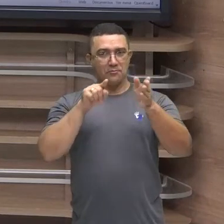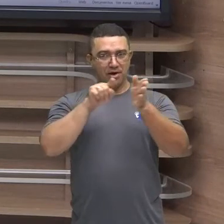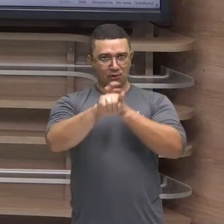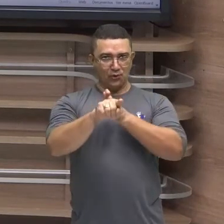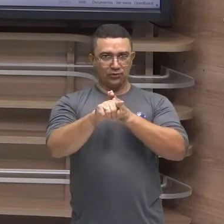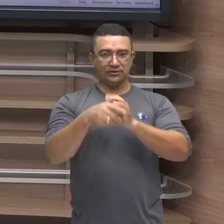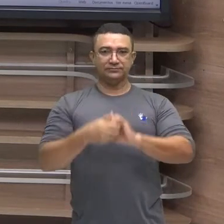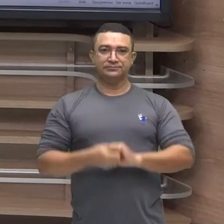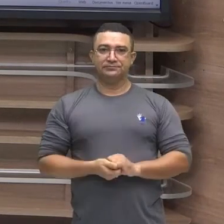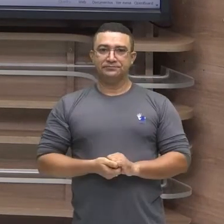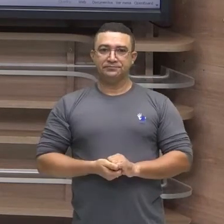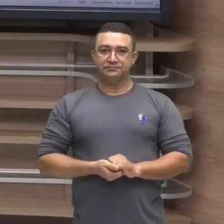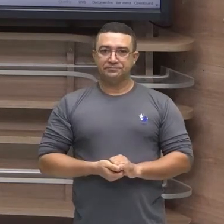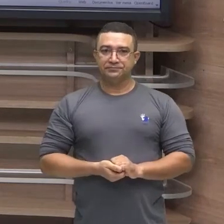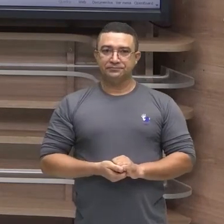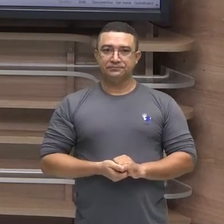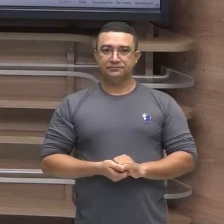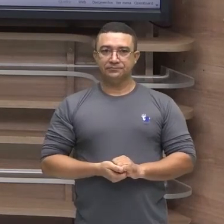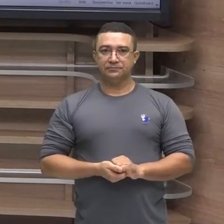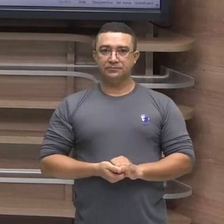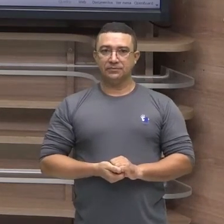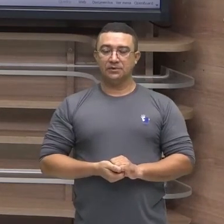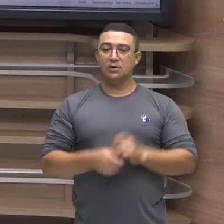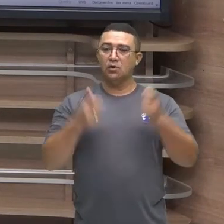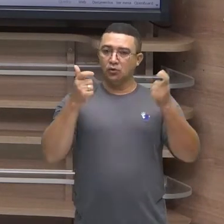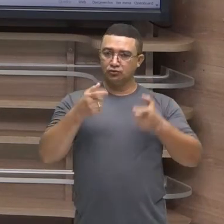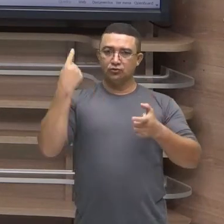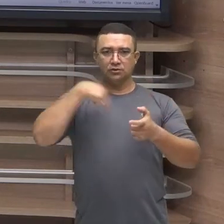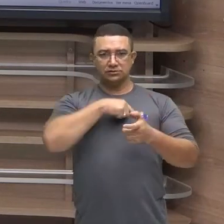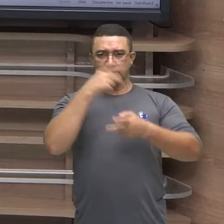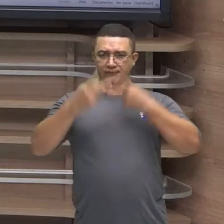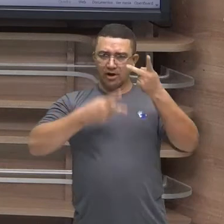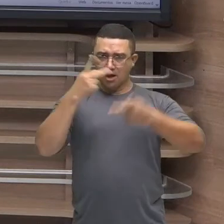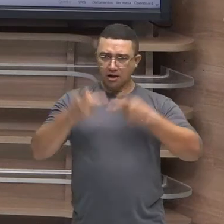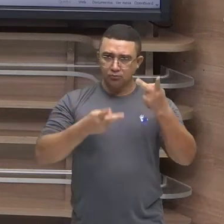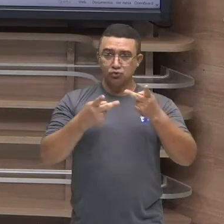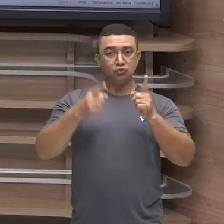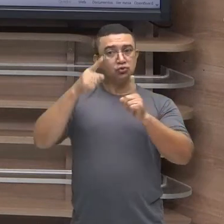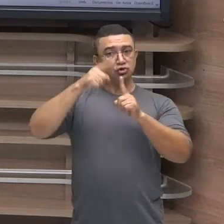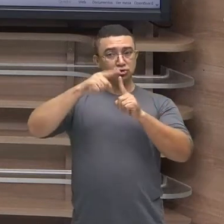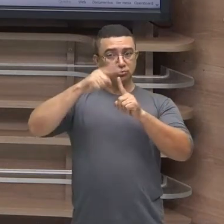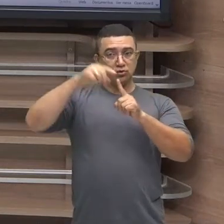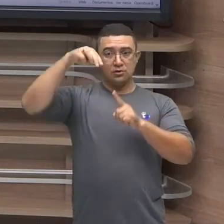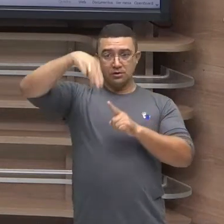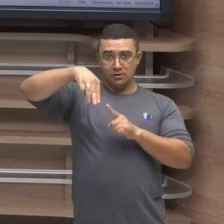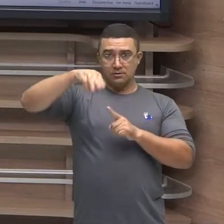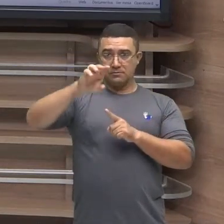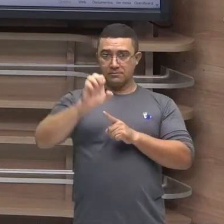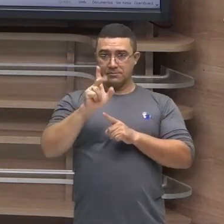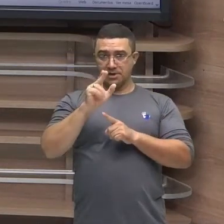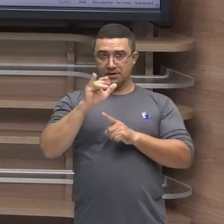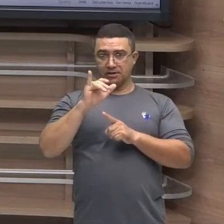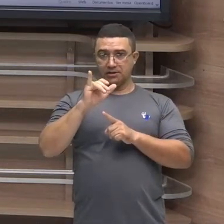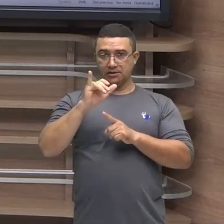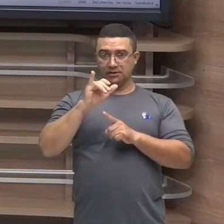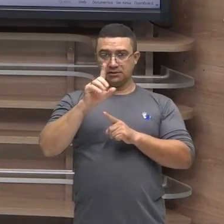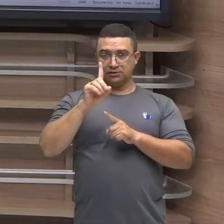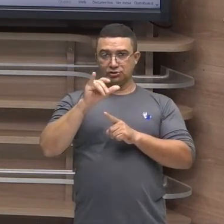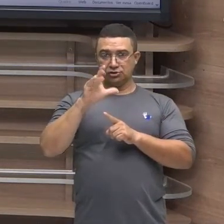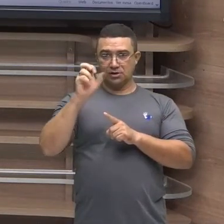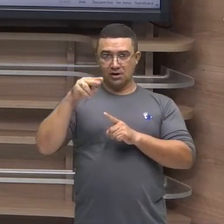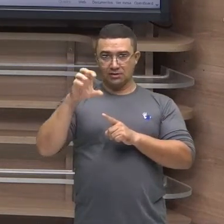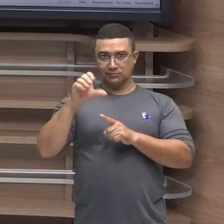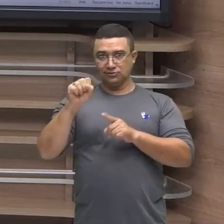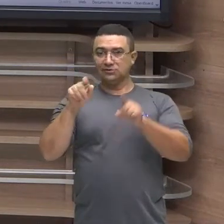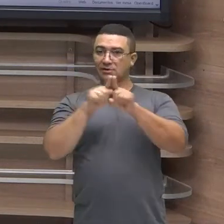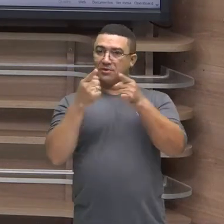aí acompanharem, tá bom? Onde nós falamos sobre os meridianos, falamos sobre os paralelos que vão definir